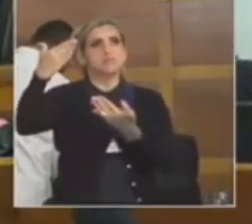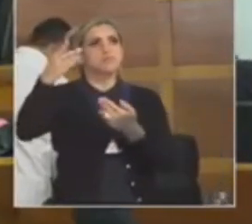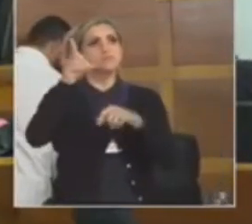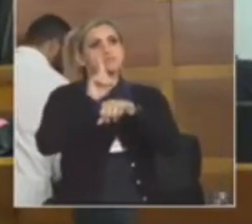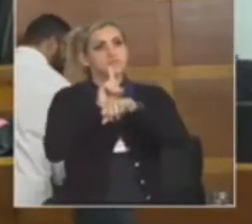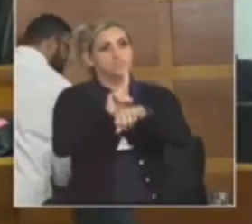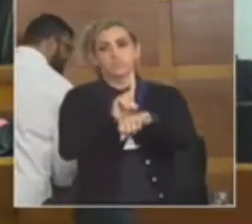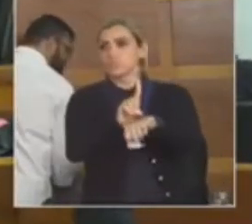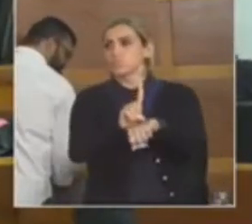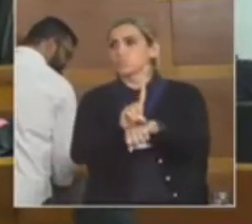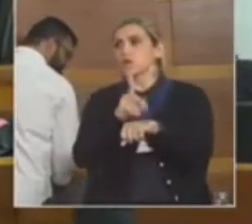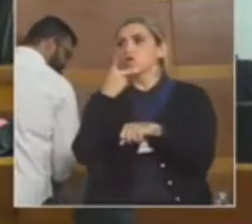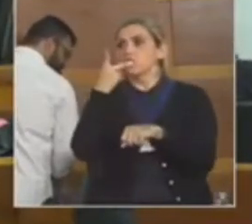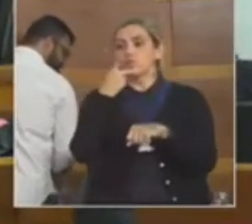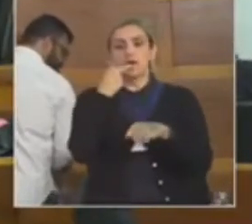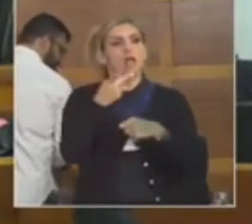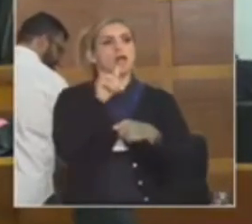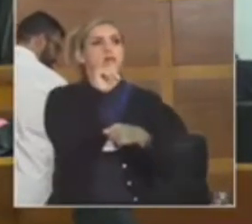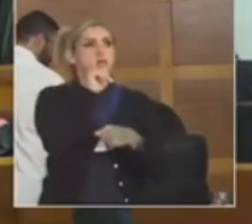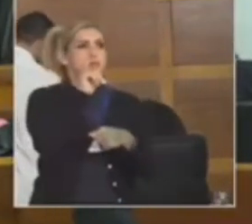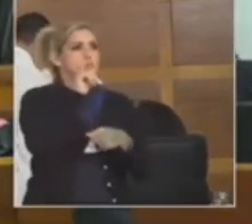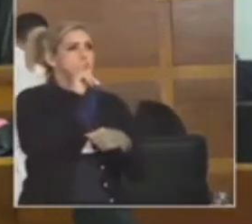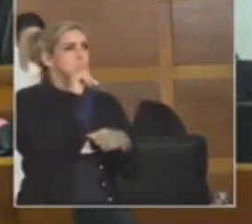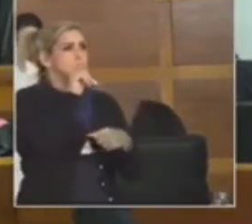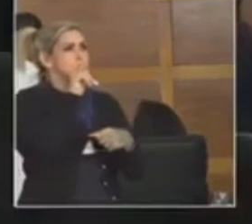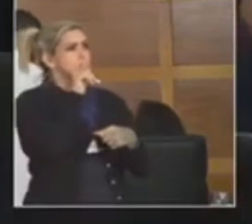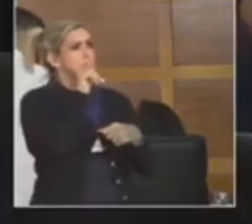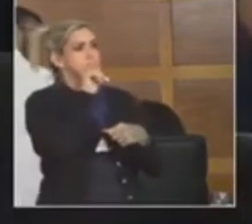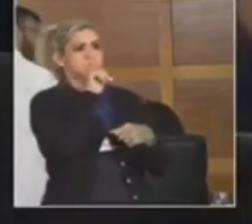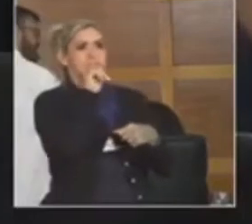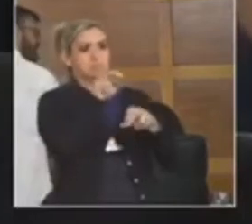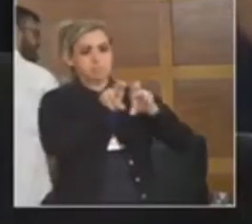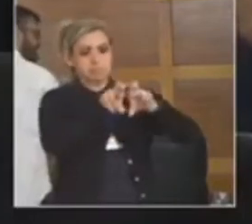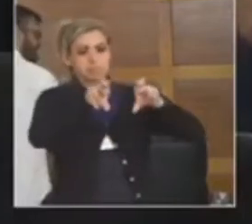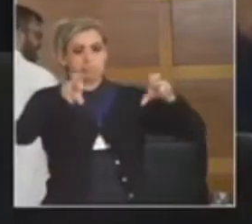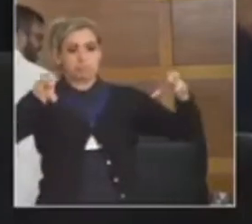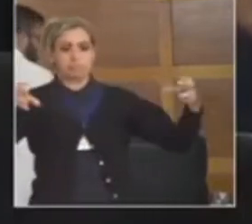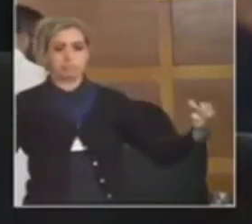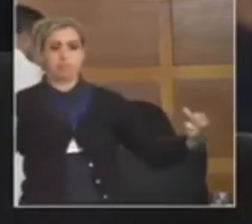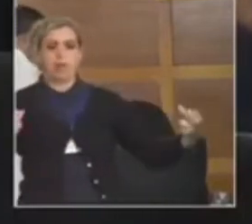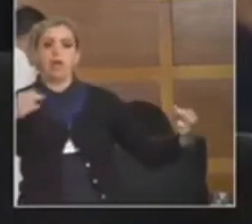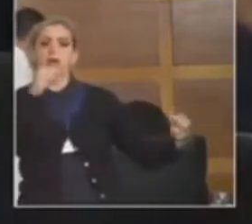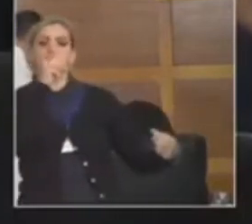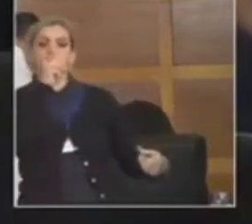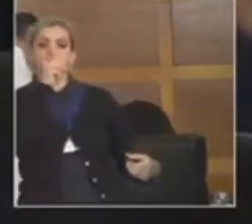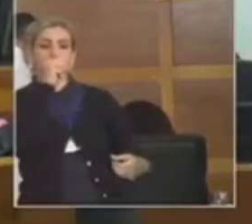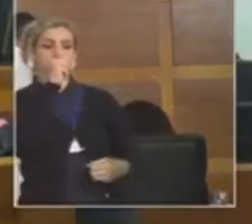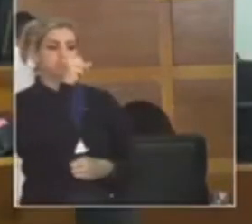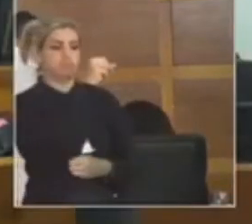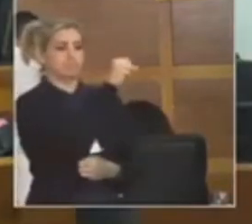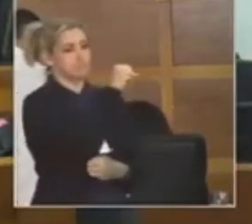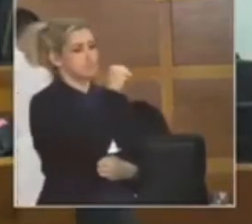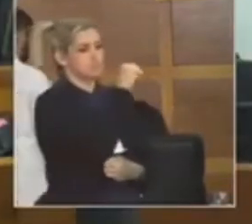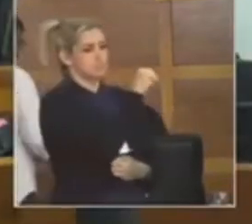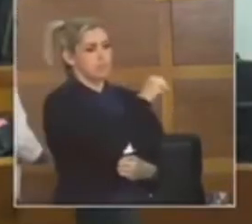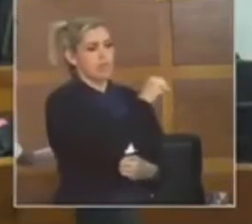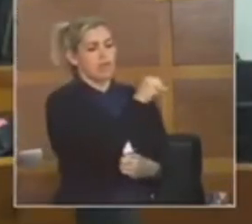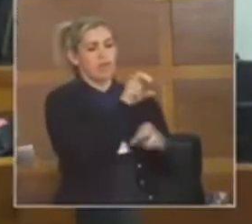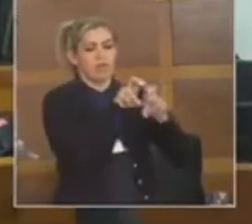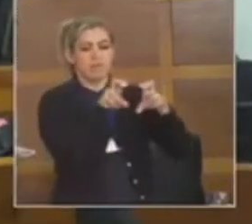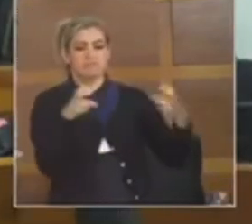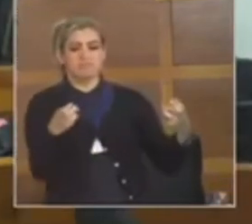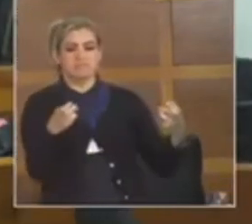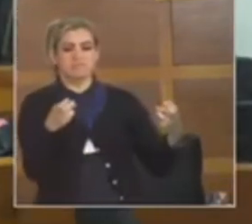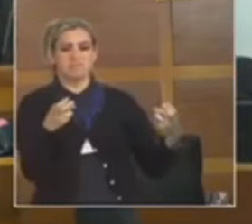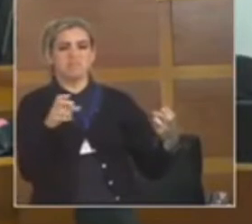quero falar aqui que esse palanque político em cima de categoria dessa cidade já